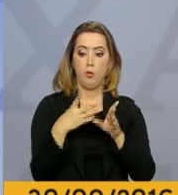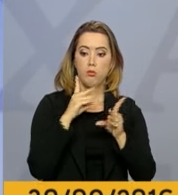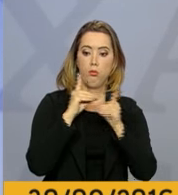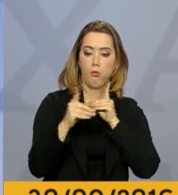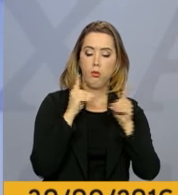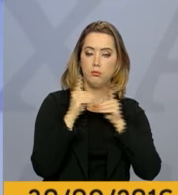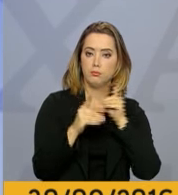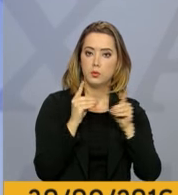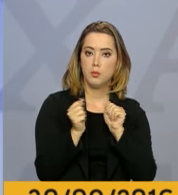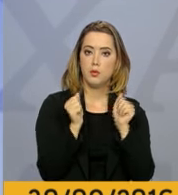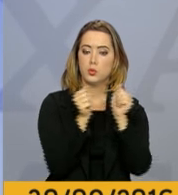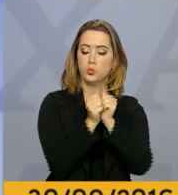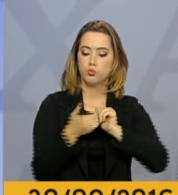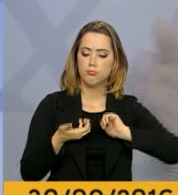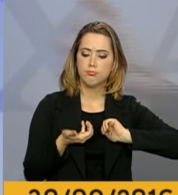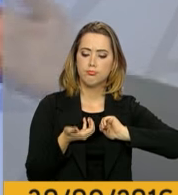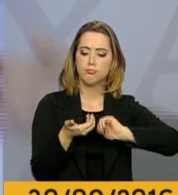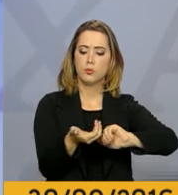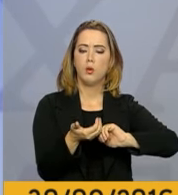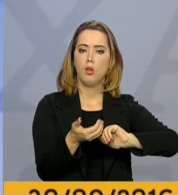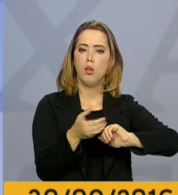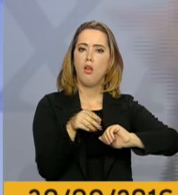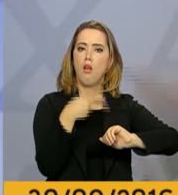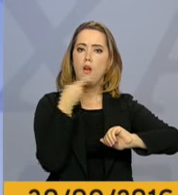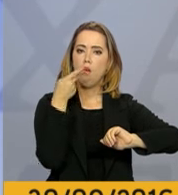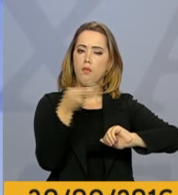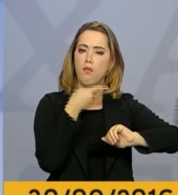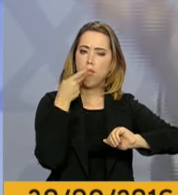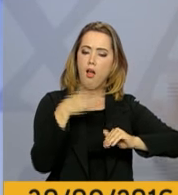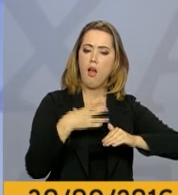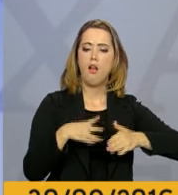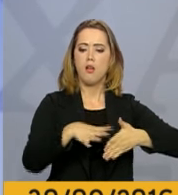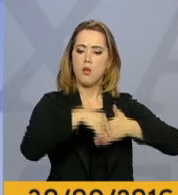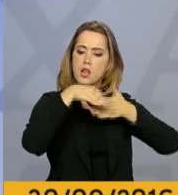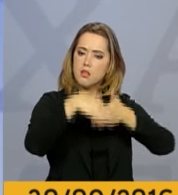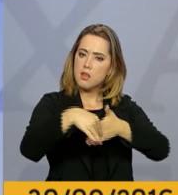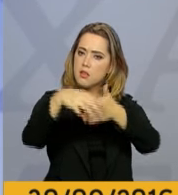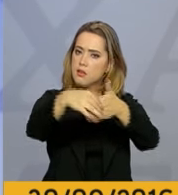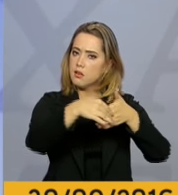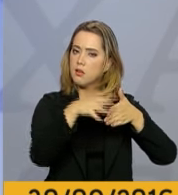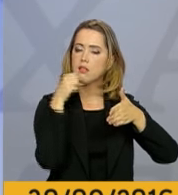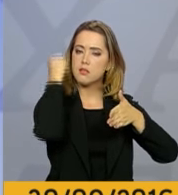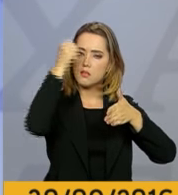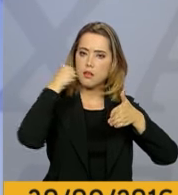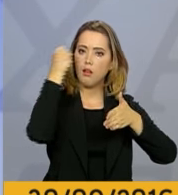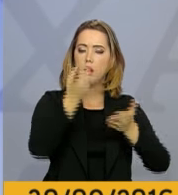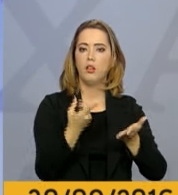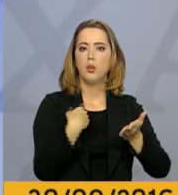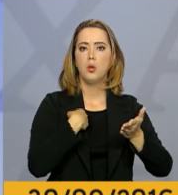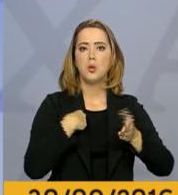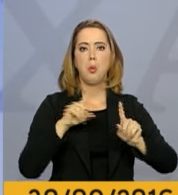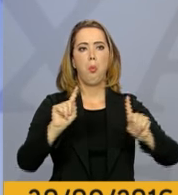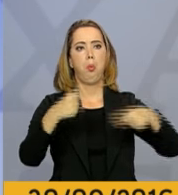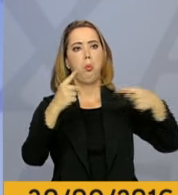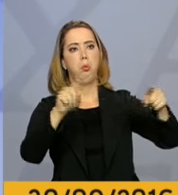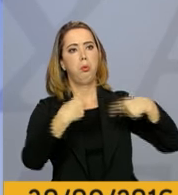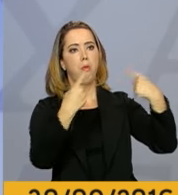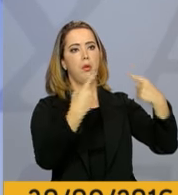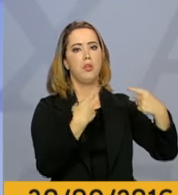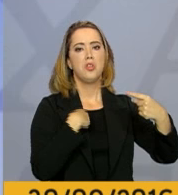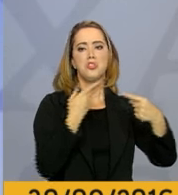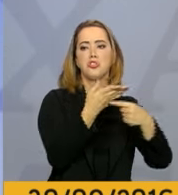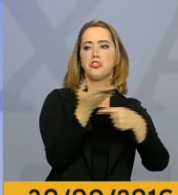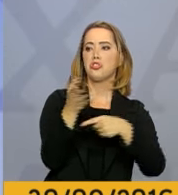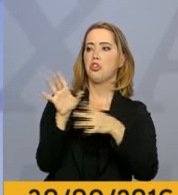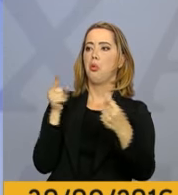o Congresso Nacional, quando eu tento convencer lideranças, deputados, senadores, há uma crítica de que eu estou sendo